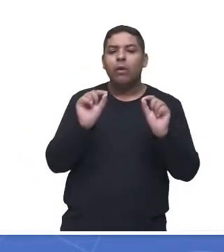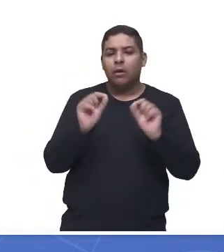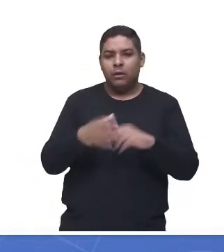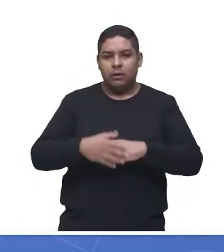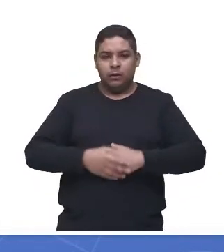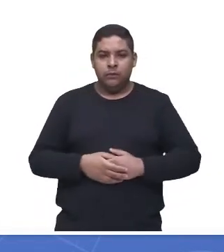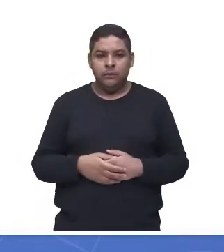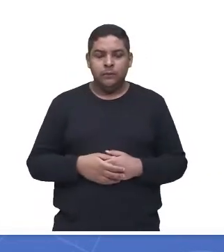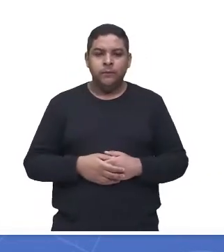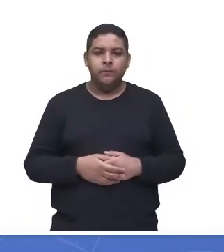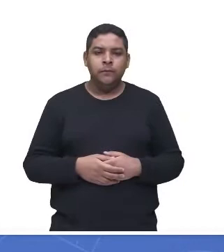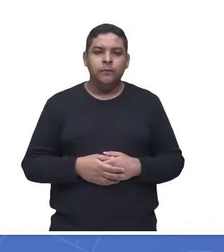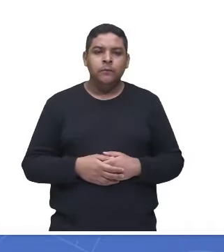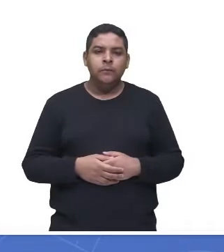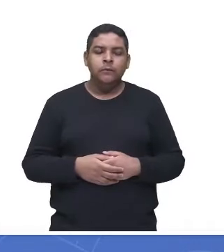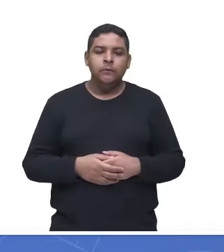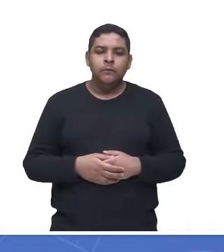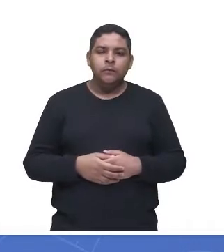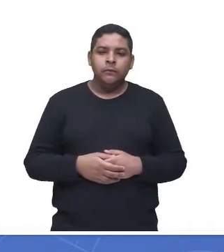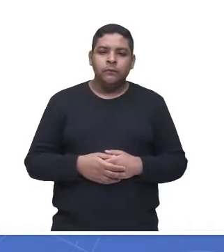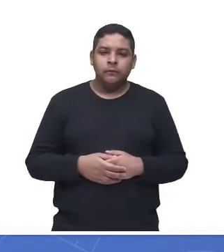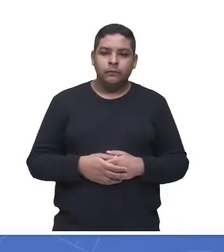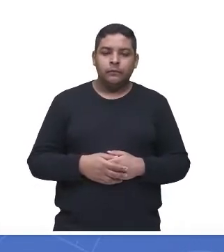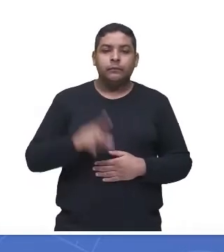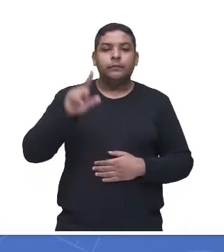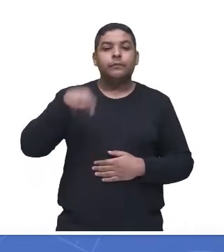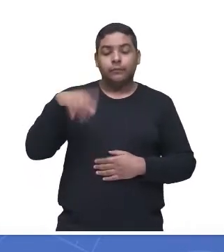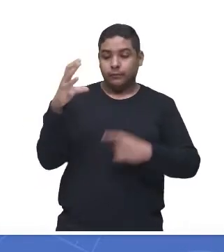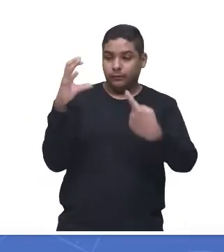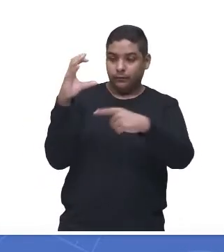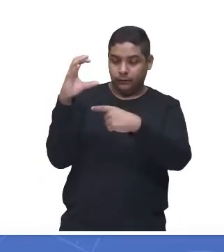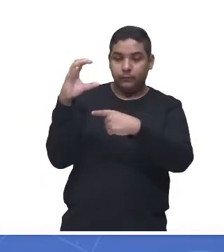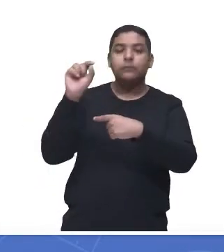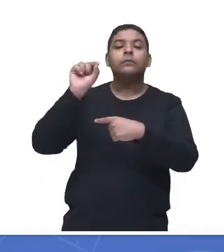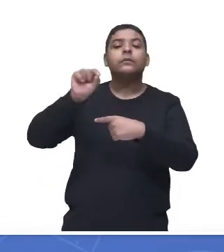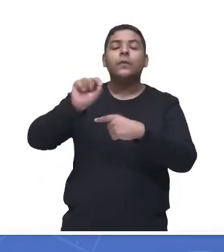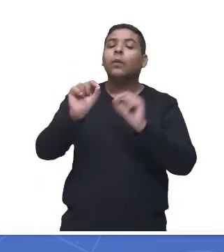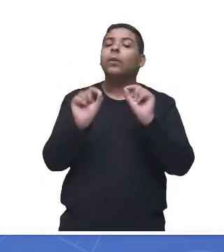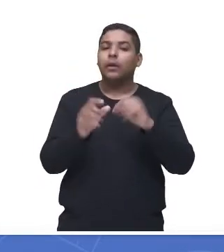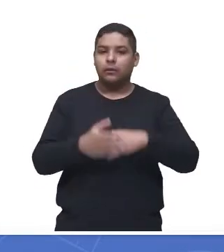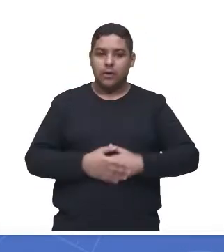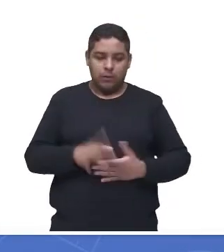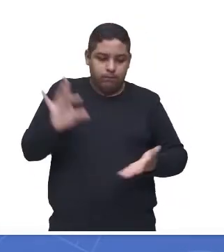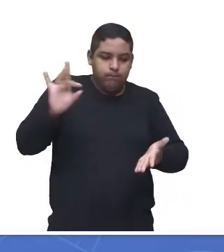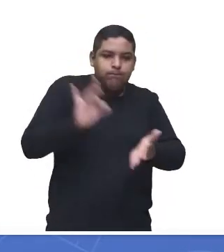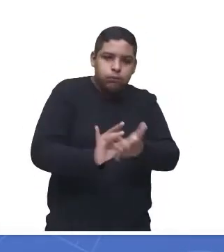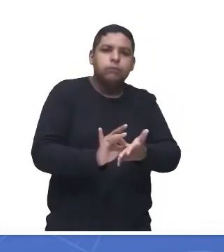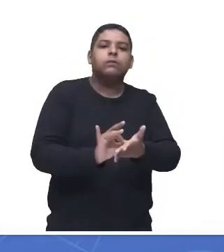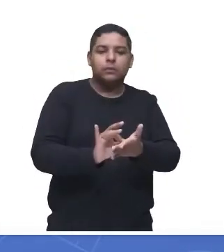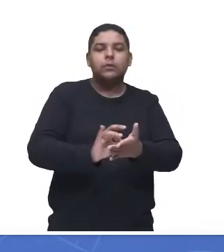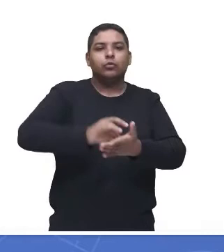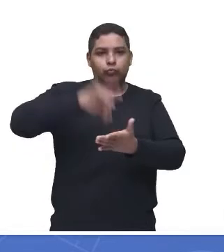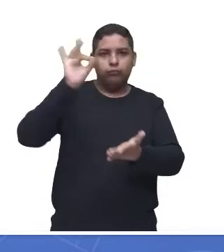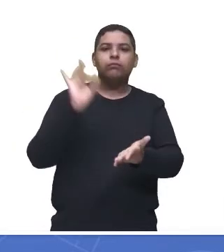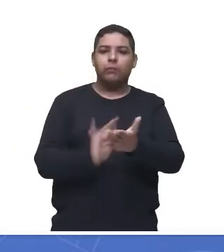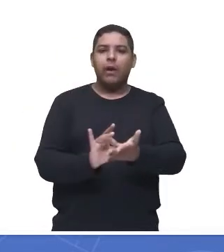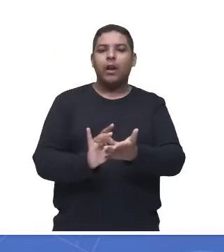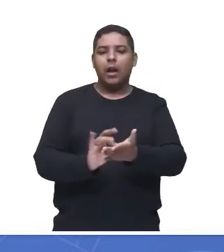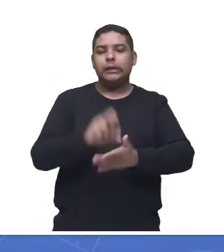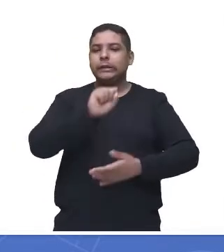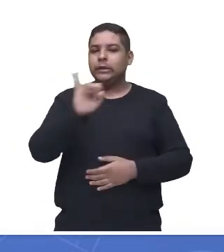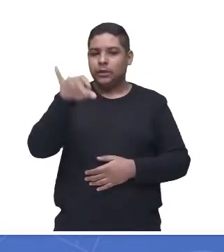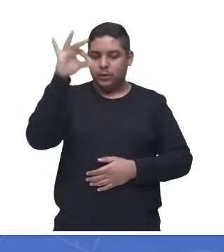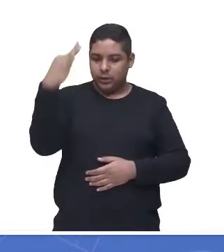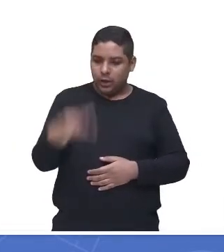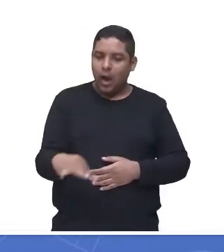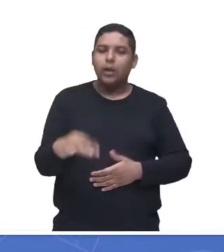quer a comprovação. A ciência quer comprovar aquilo, por que é desse jeito. Então,